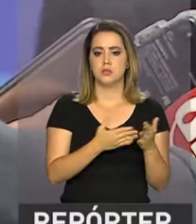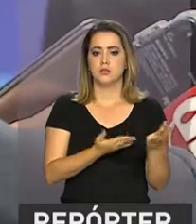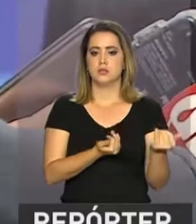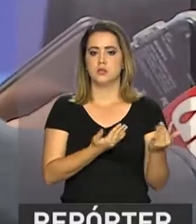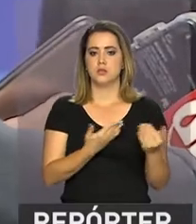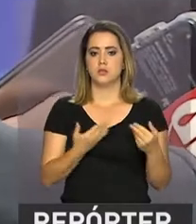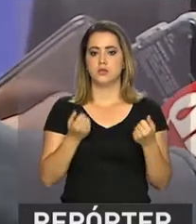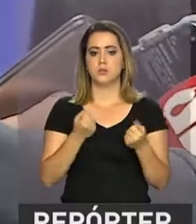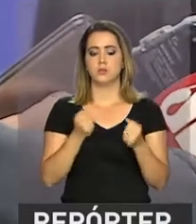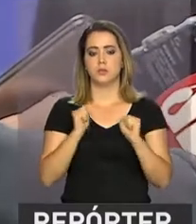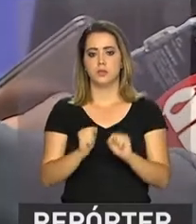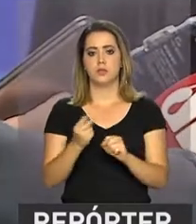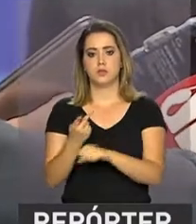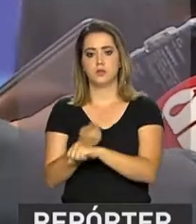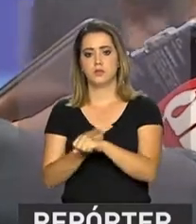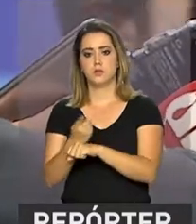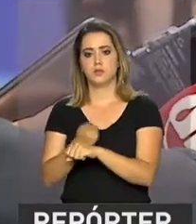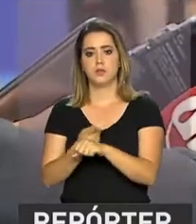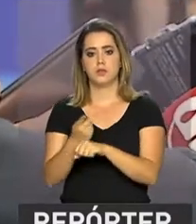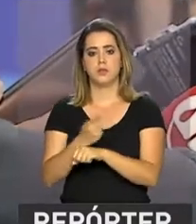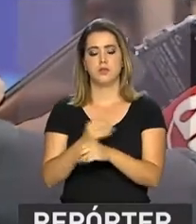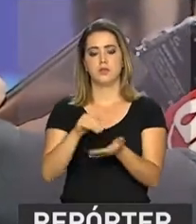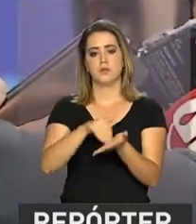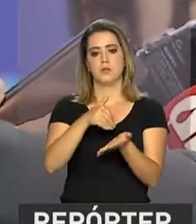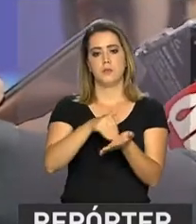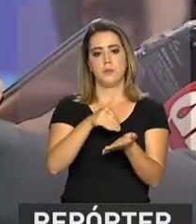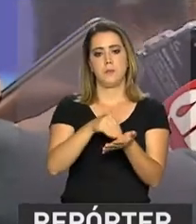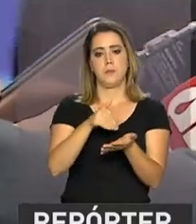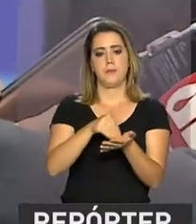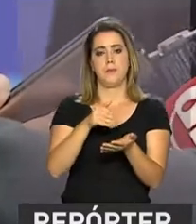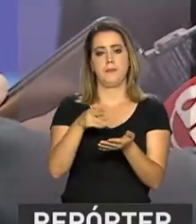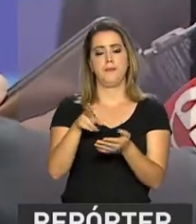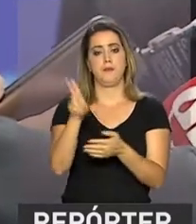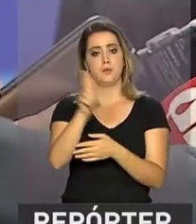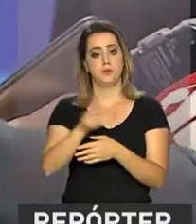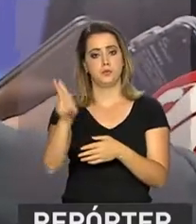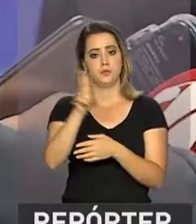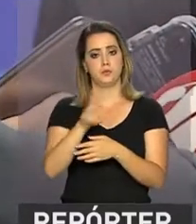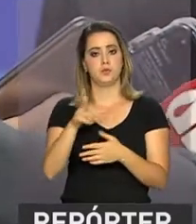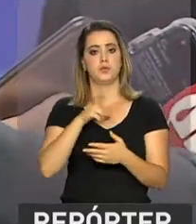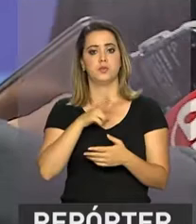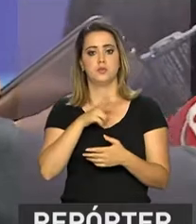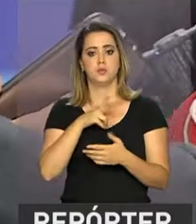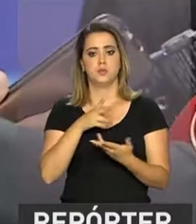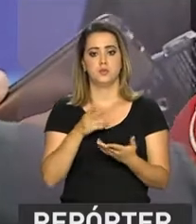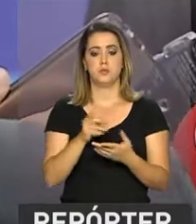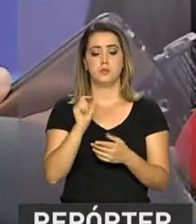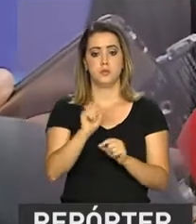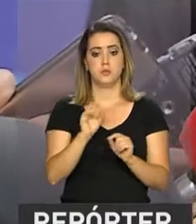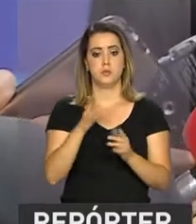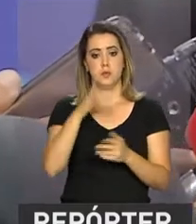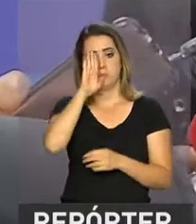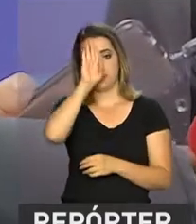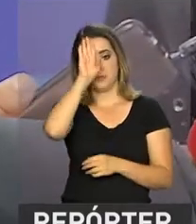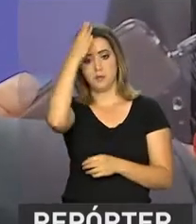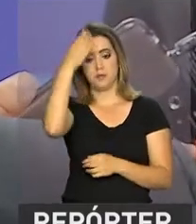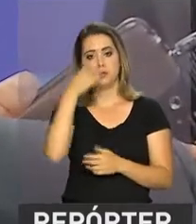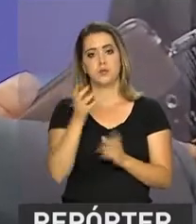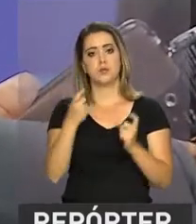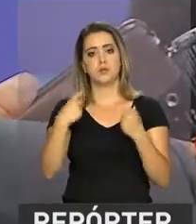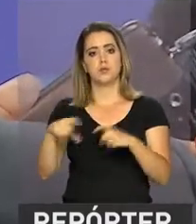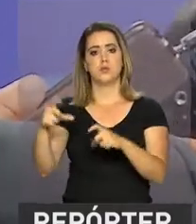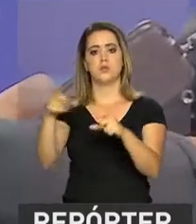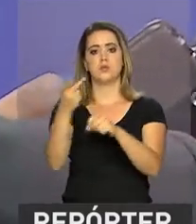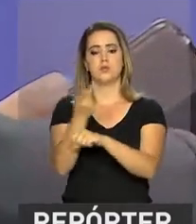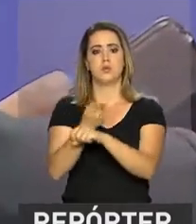jovens pudessem buscar matrículas nas universidades e instituições privadas de ensino, priorizando as